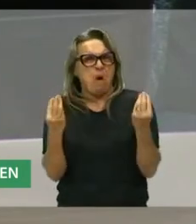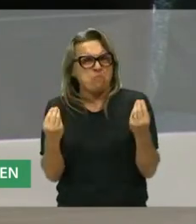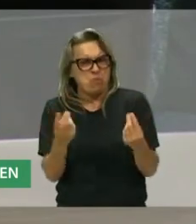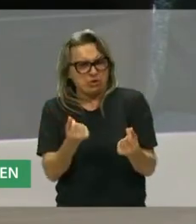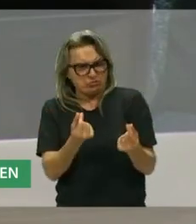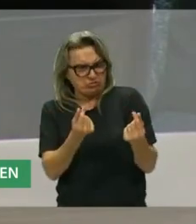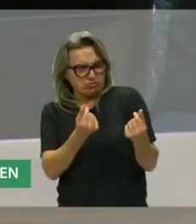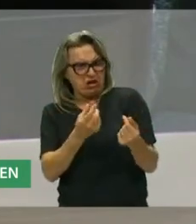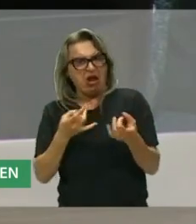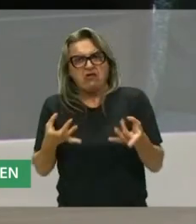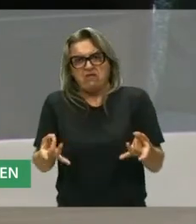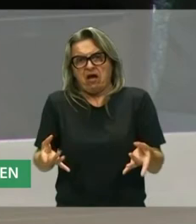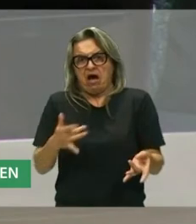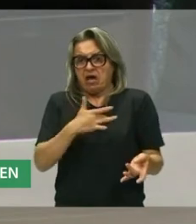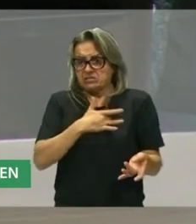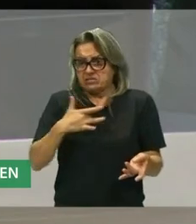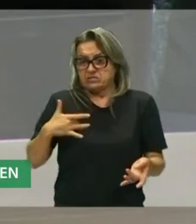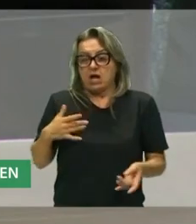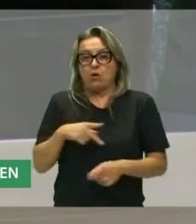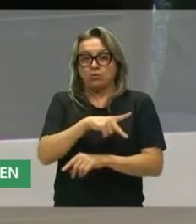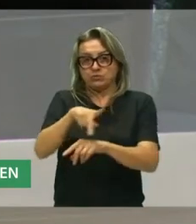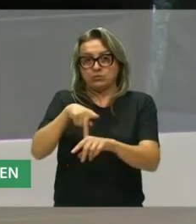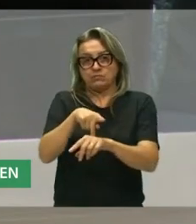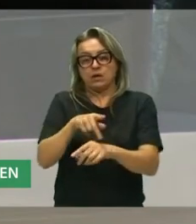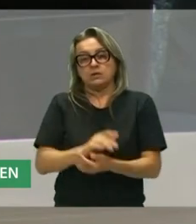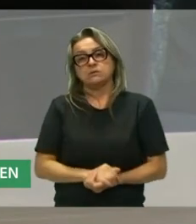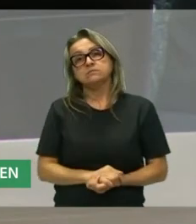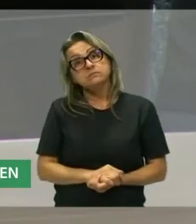país. Eu escuto isso direto na prefeitura.